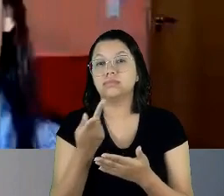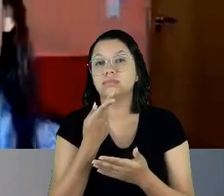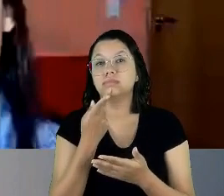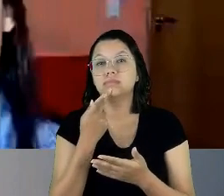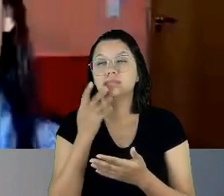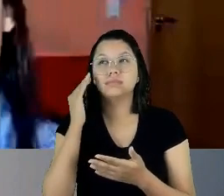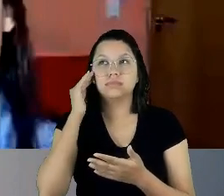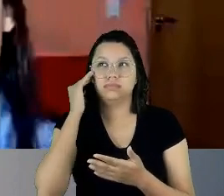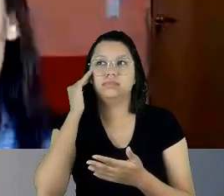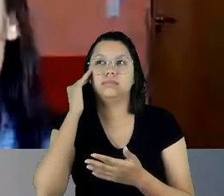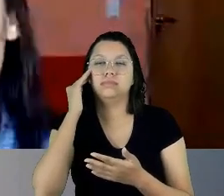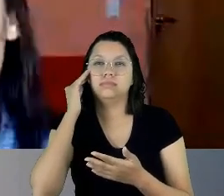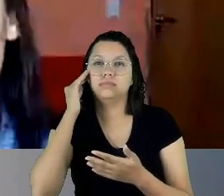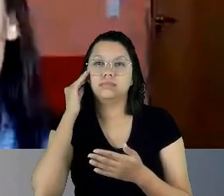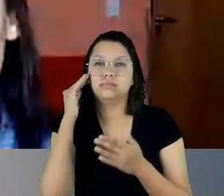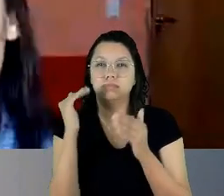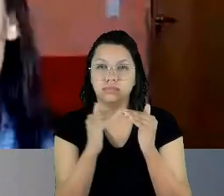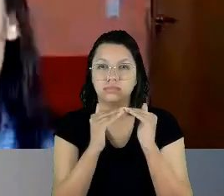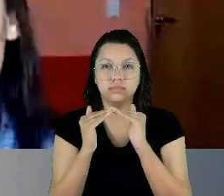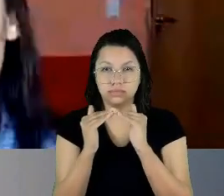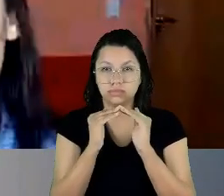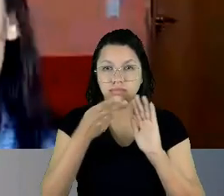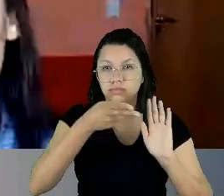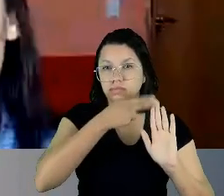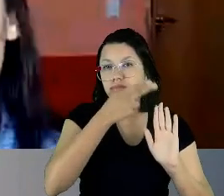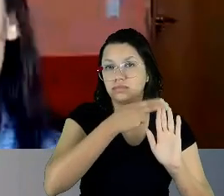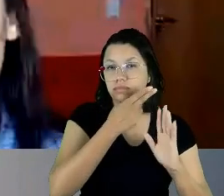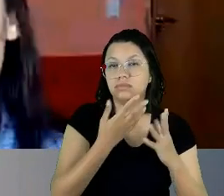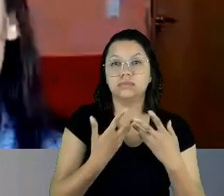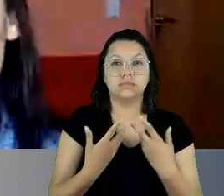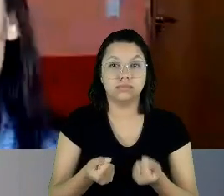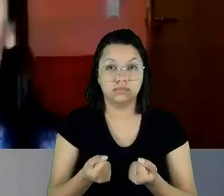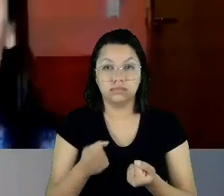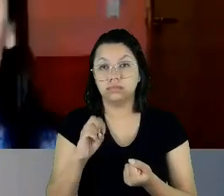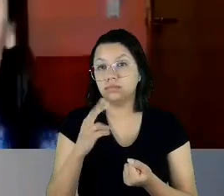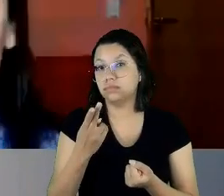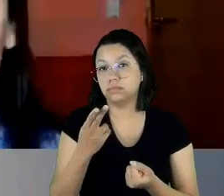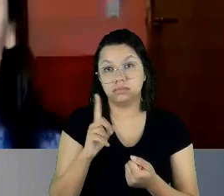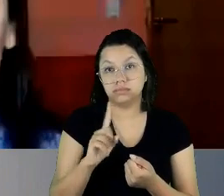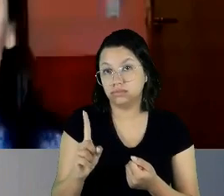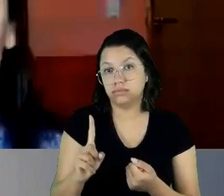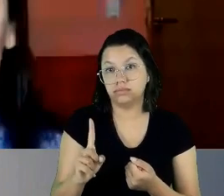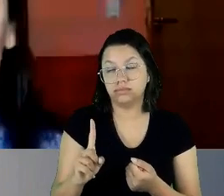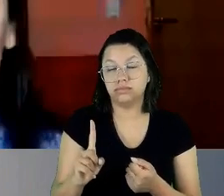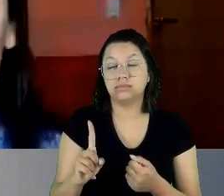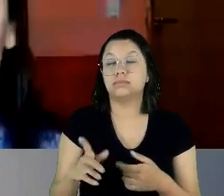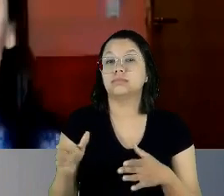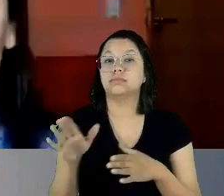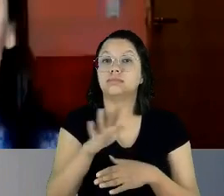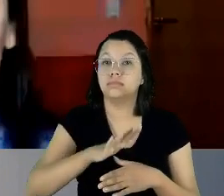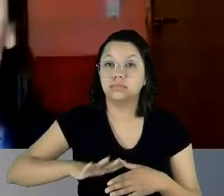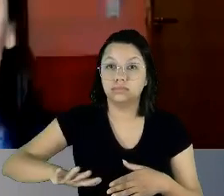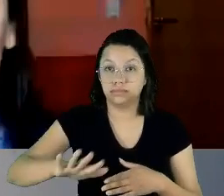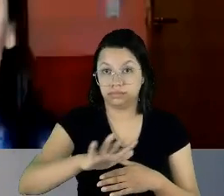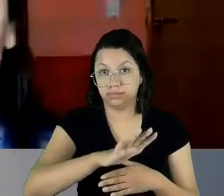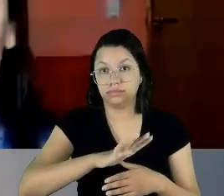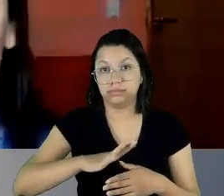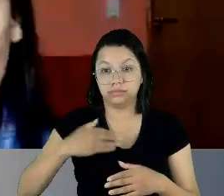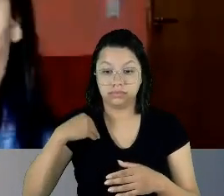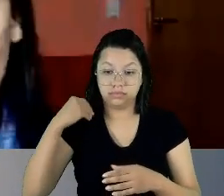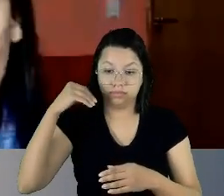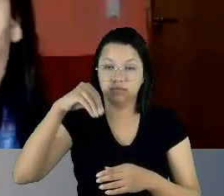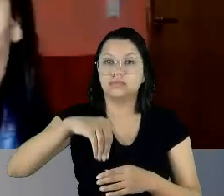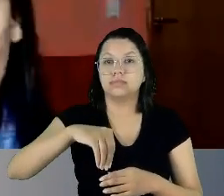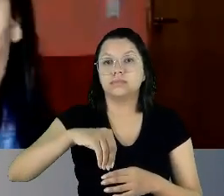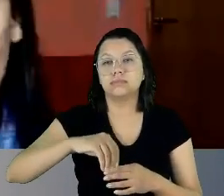gente entende e pactua quais são as normas que são aceitas ou não, né? Ao estar nesse espaço. E eu